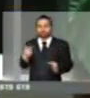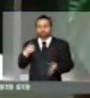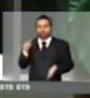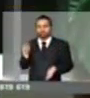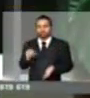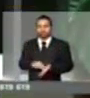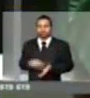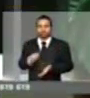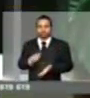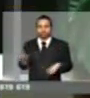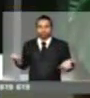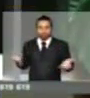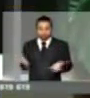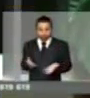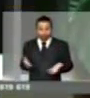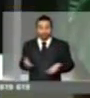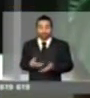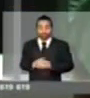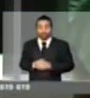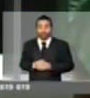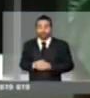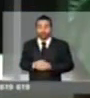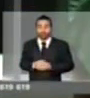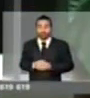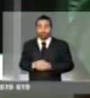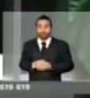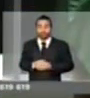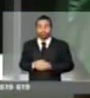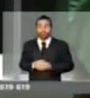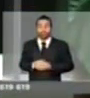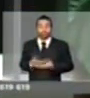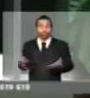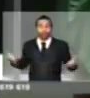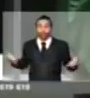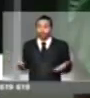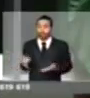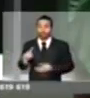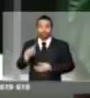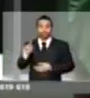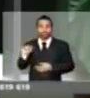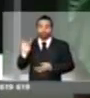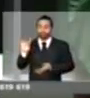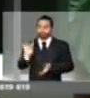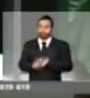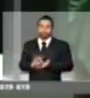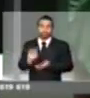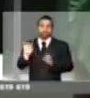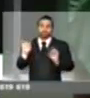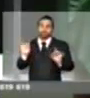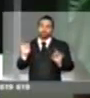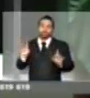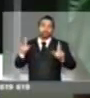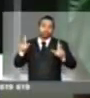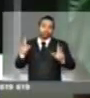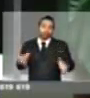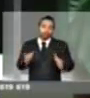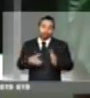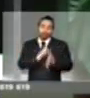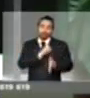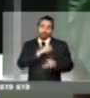tribuna na data de hoje. Uma data especial, como já falado